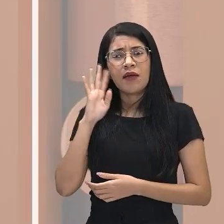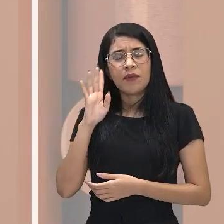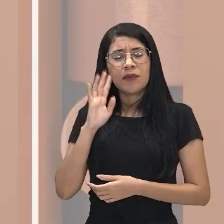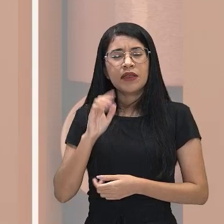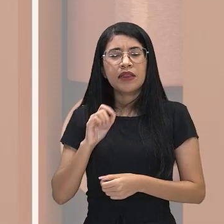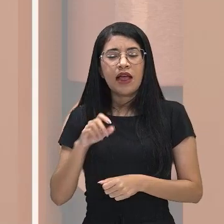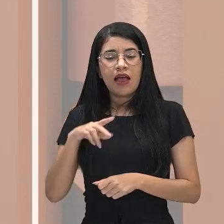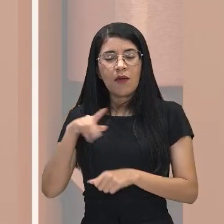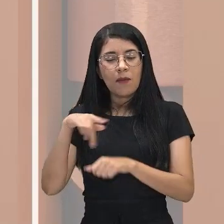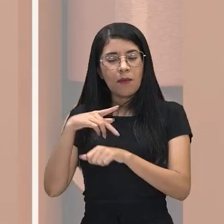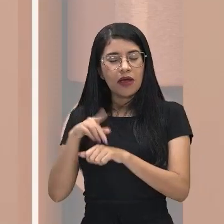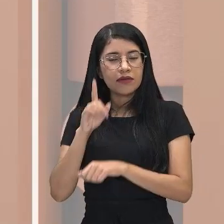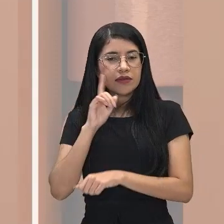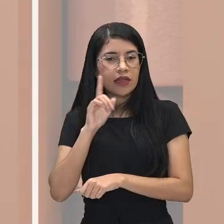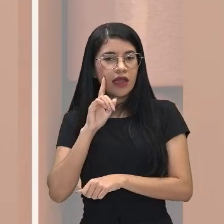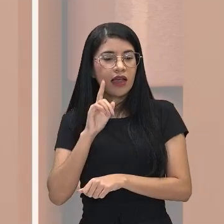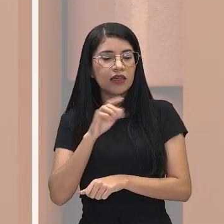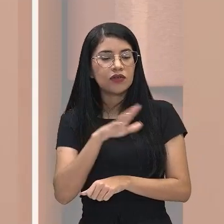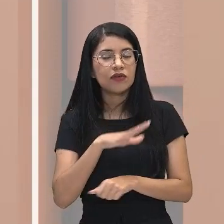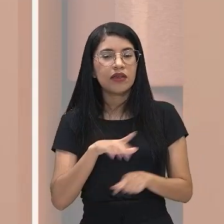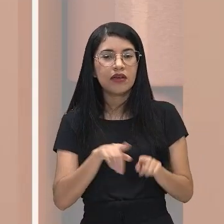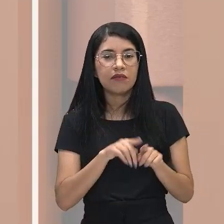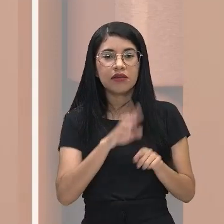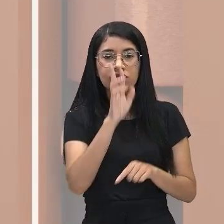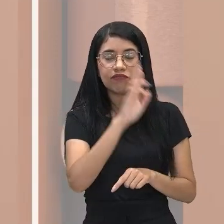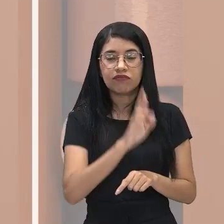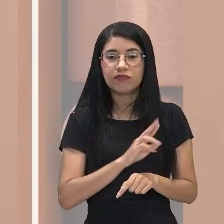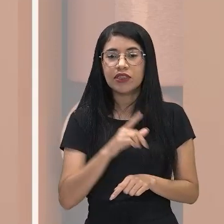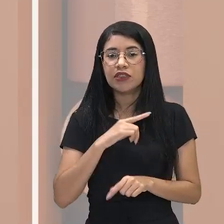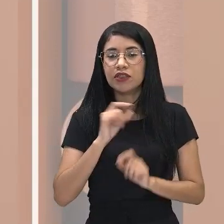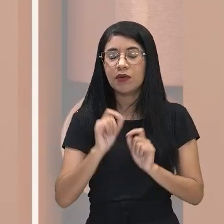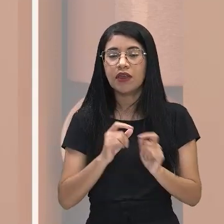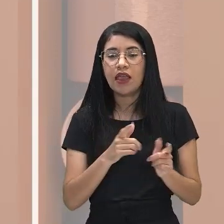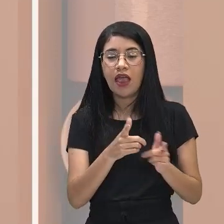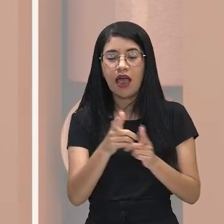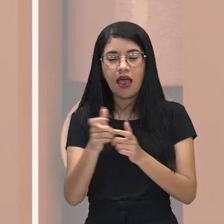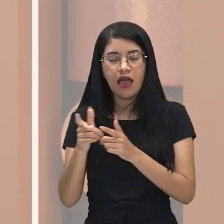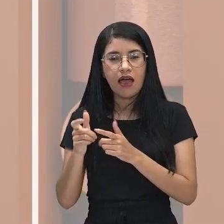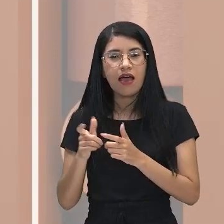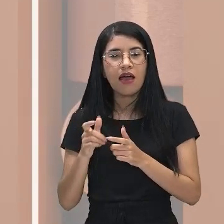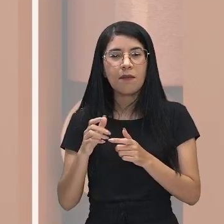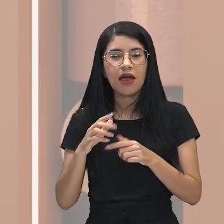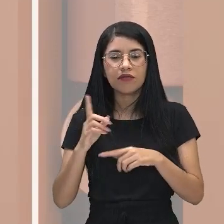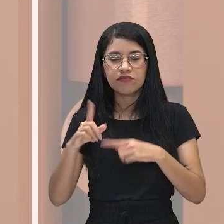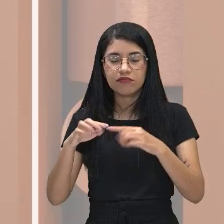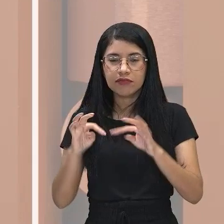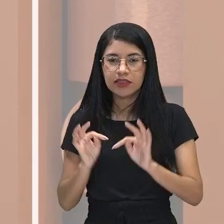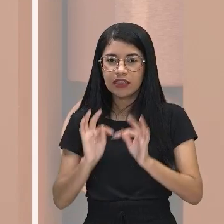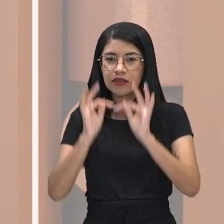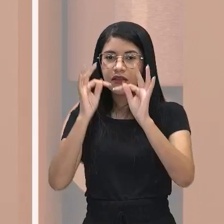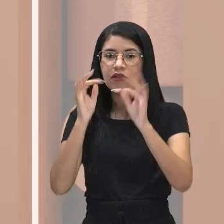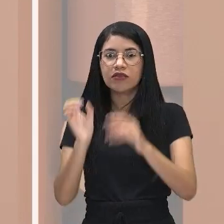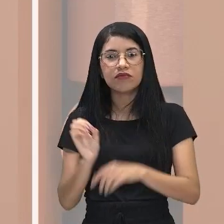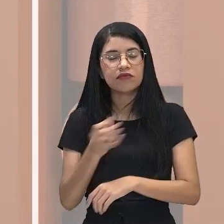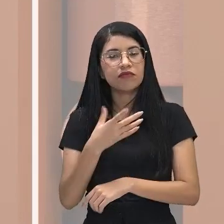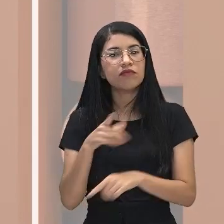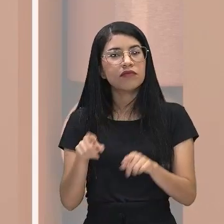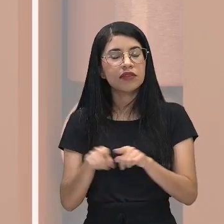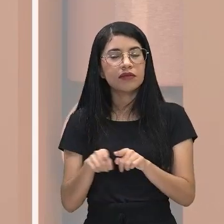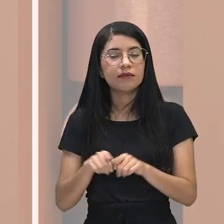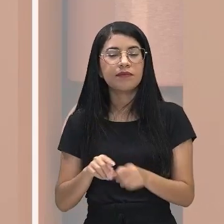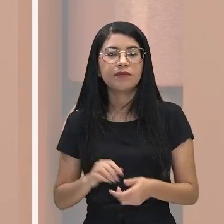naquele momento, juntamente com a União Soviética, que possuíam as armas mais avançadas e mais modernas,